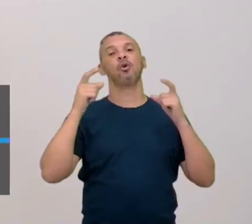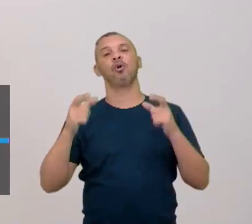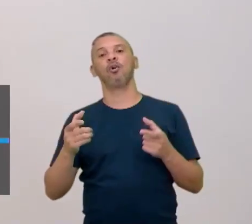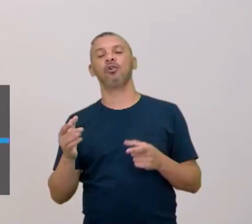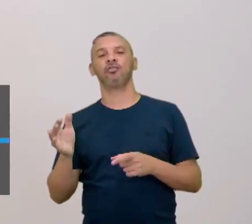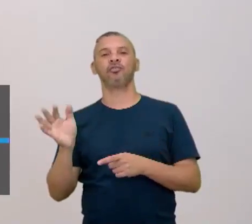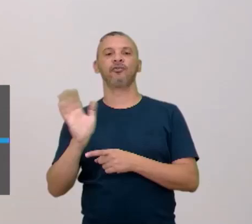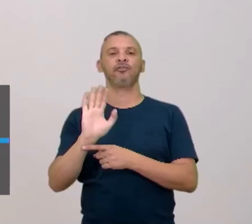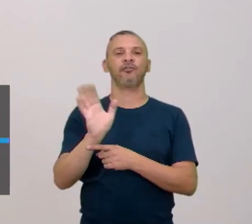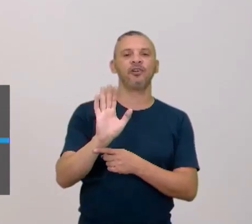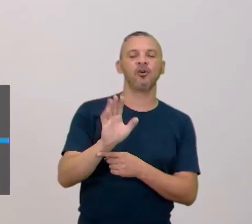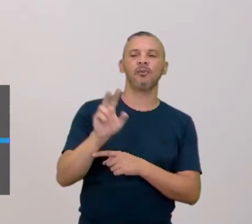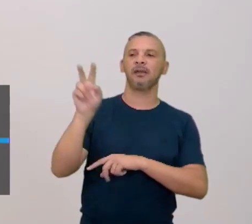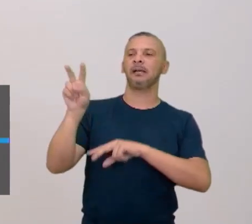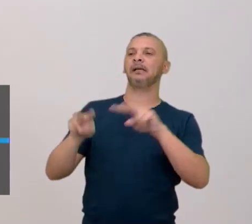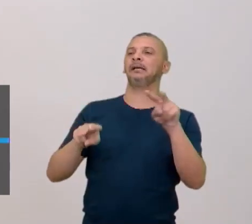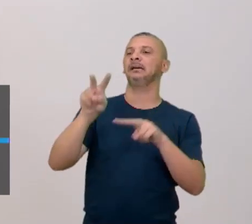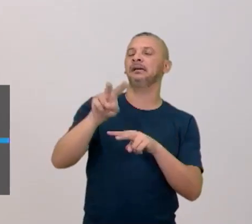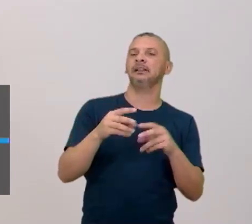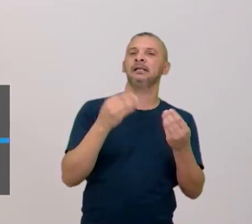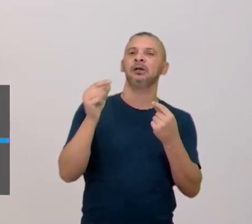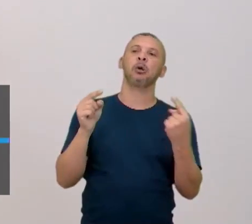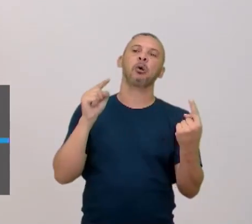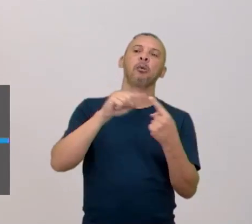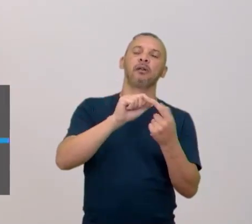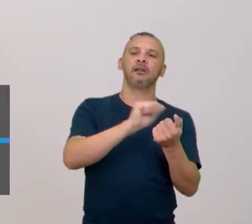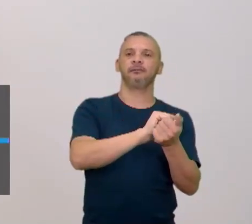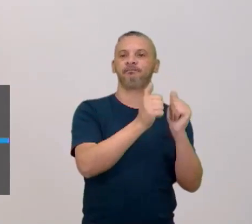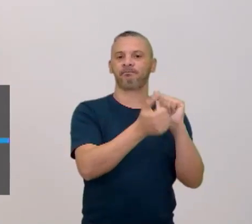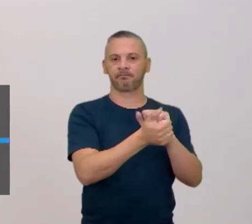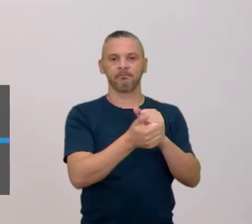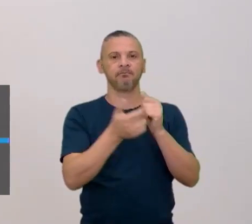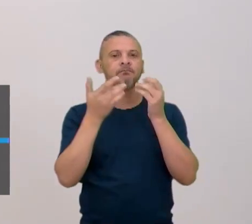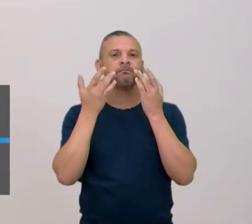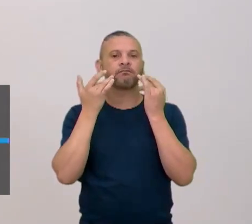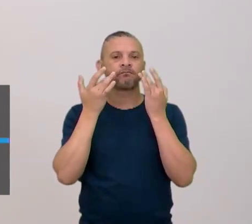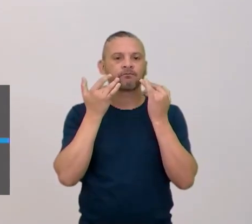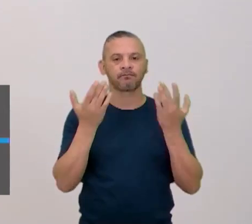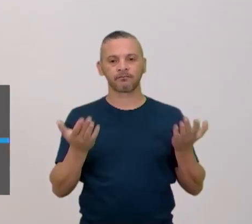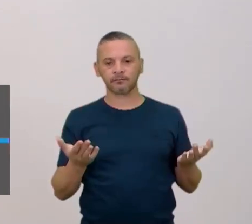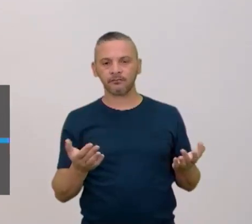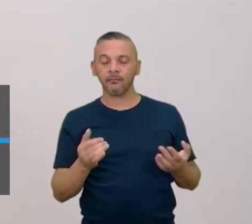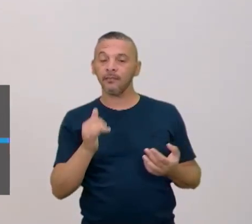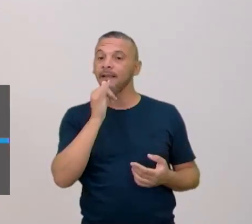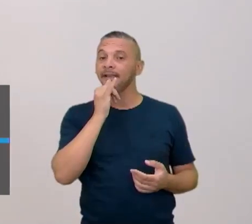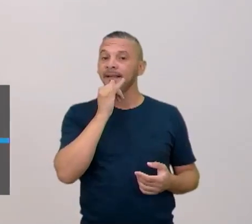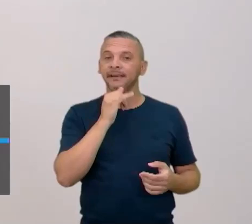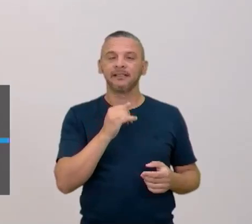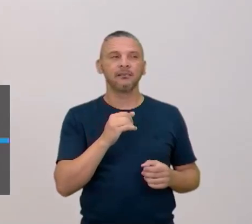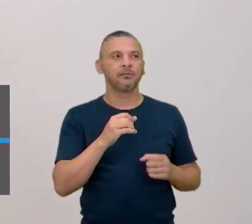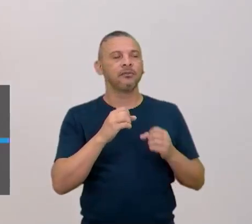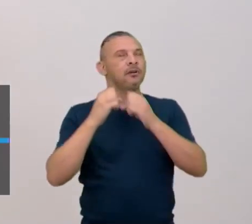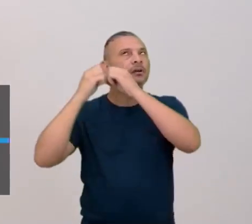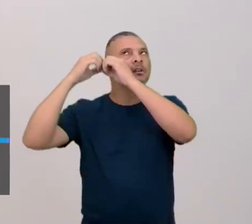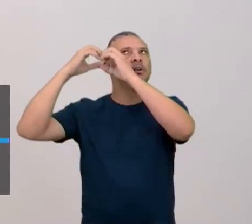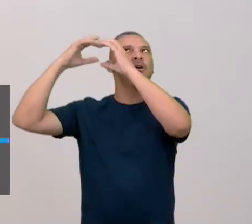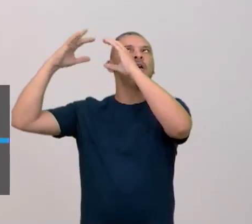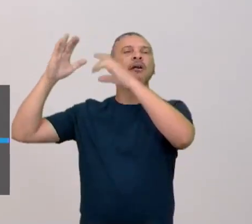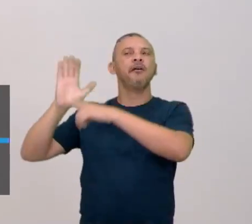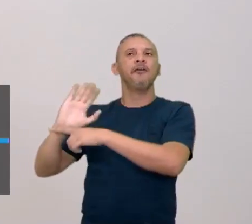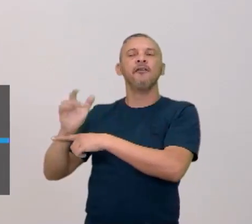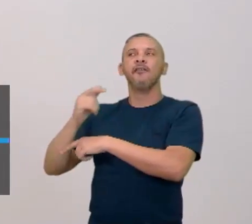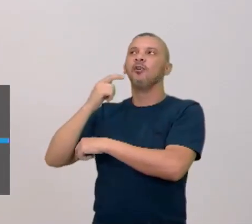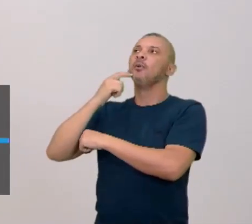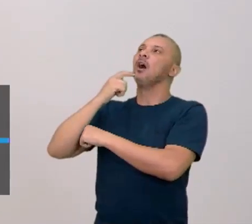que vocês pensam ou poderiam ser trazido então vamos pensar assim, da ficção, do romance, do conto